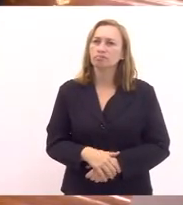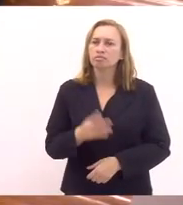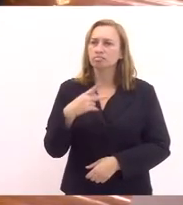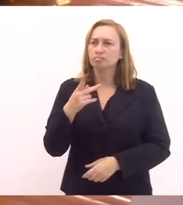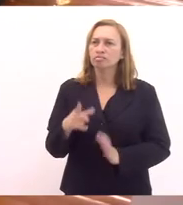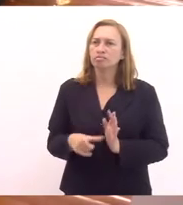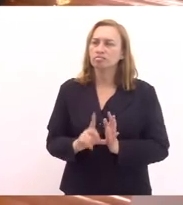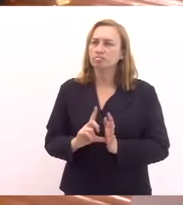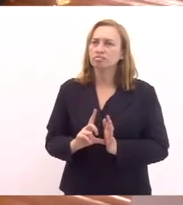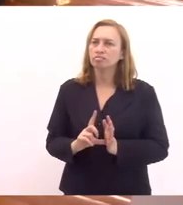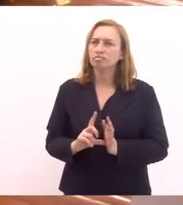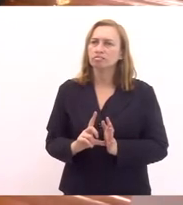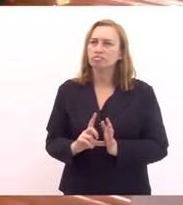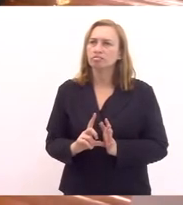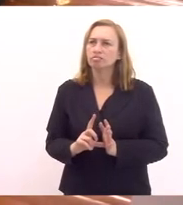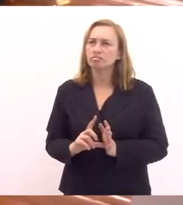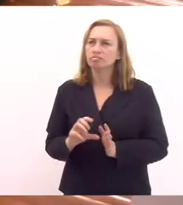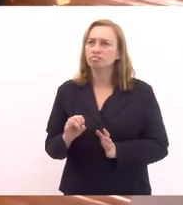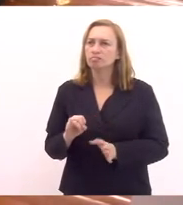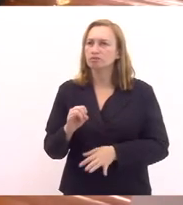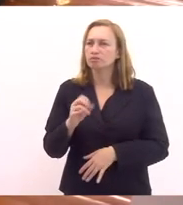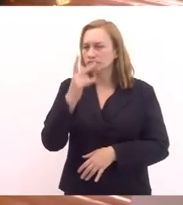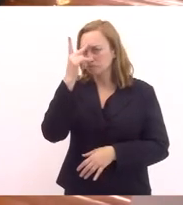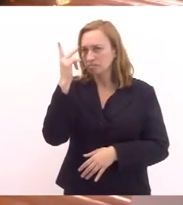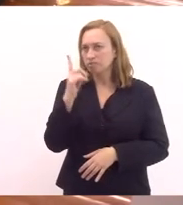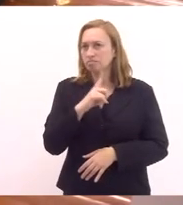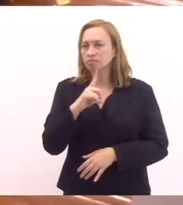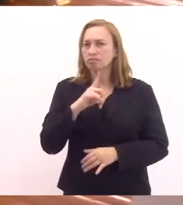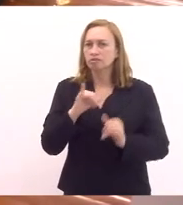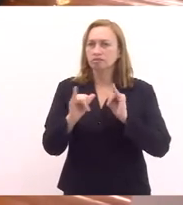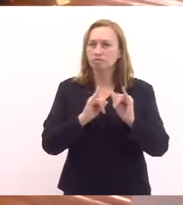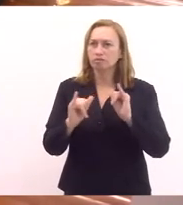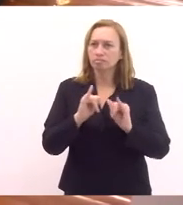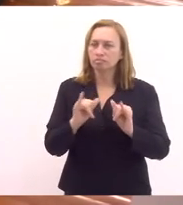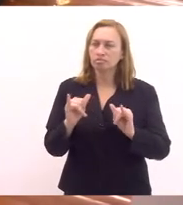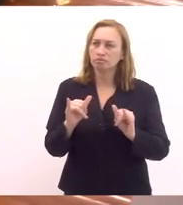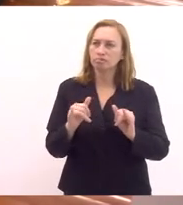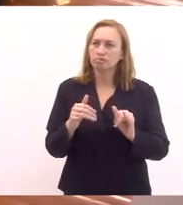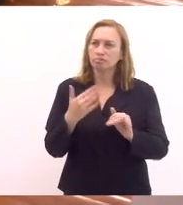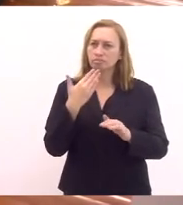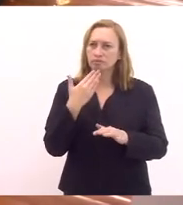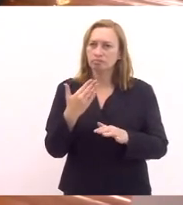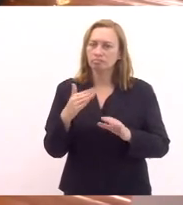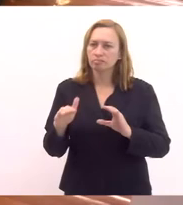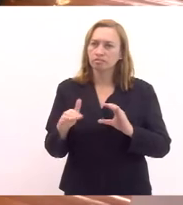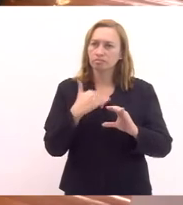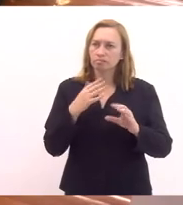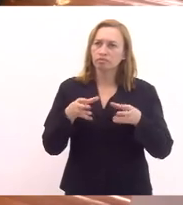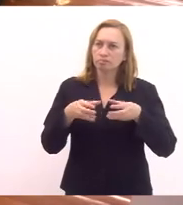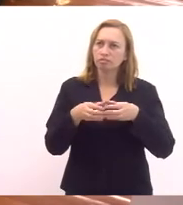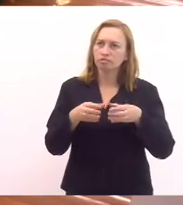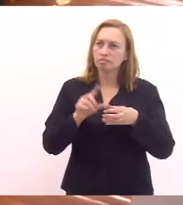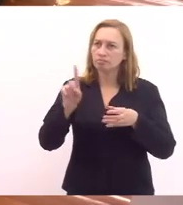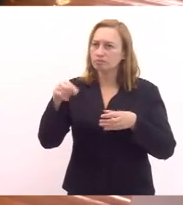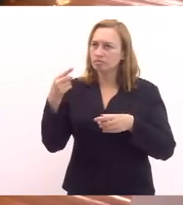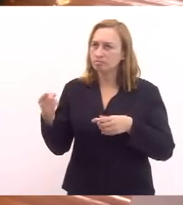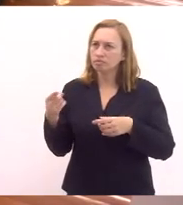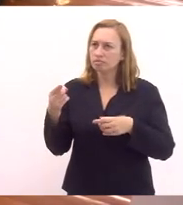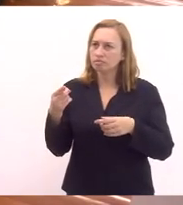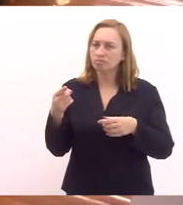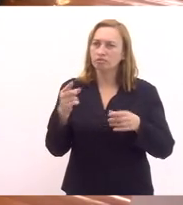lá atrás mas levanta agora se alguém tiver o dado que eu tô pedindo pode enviar para comissão que depois a gente